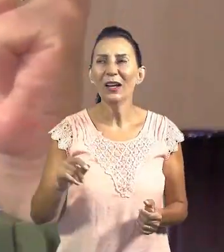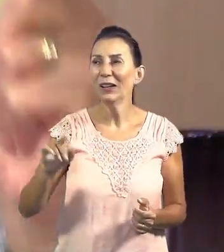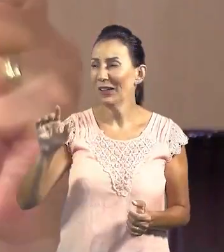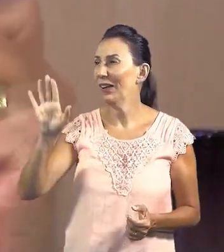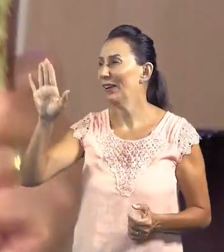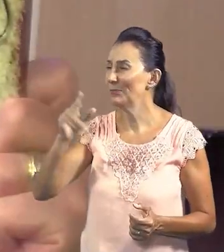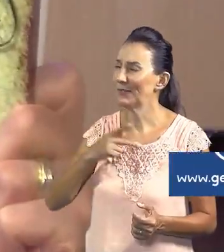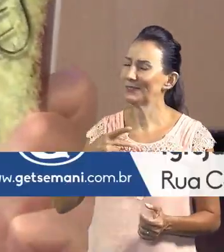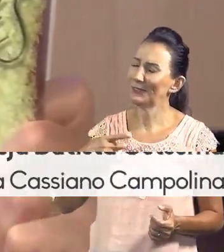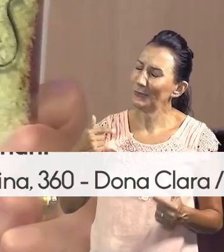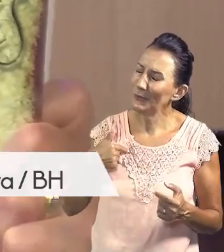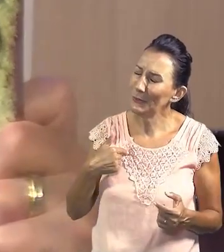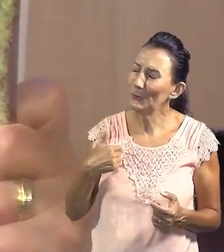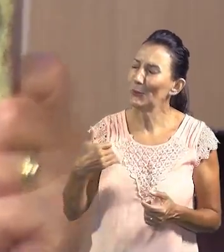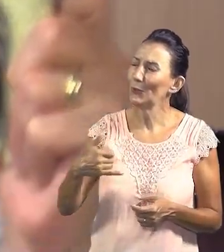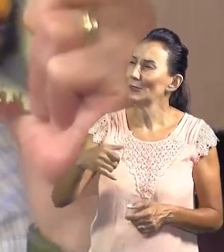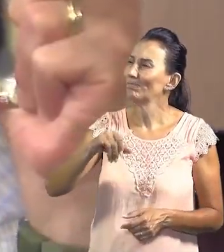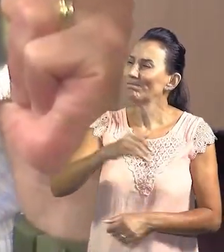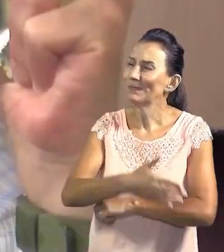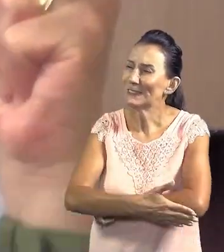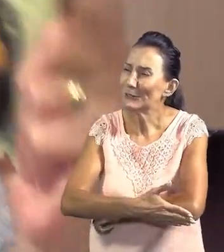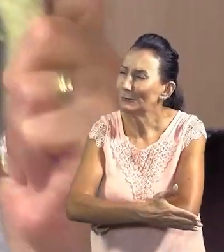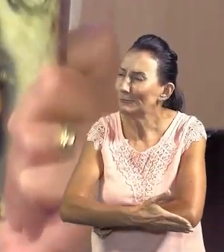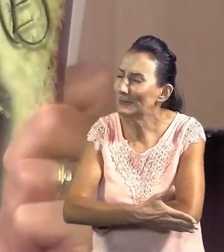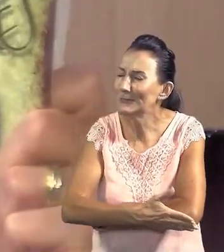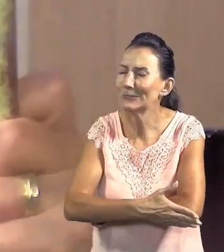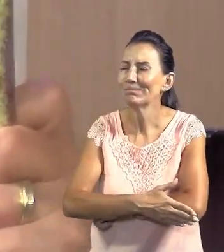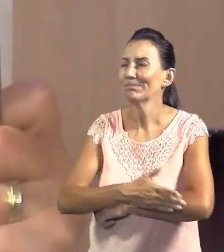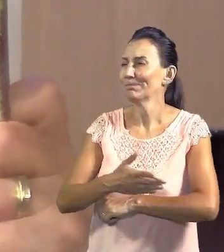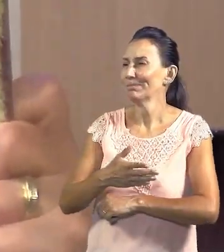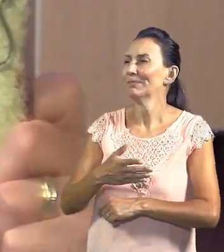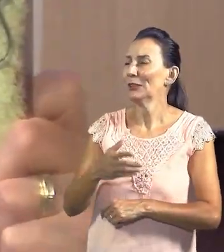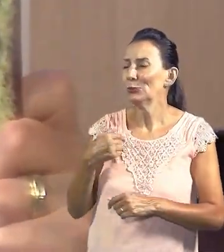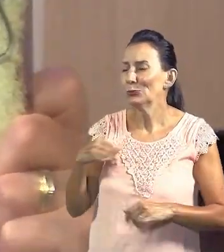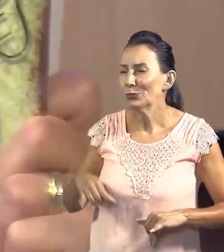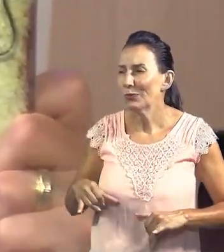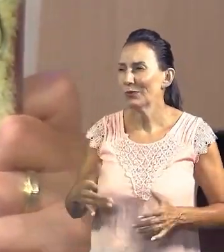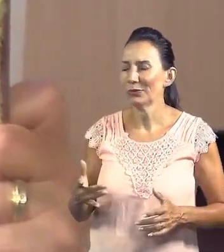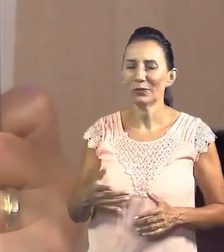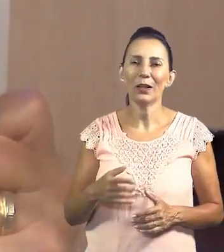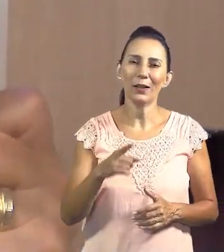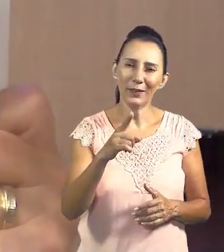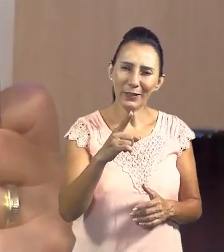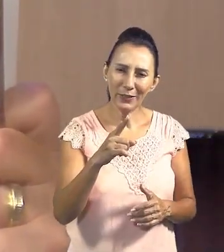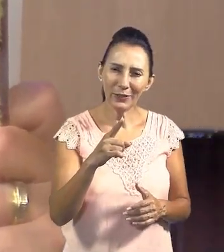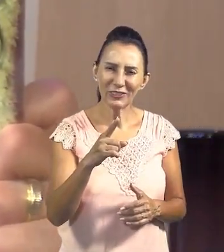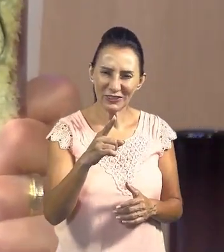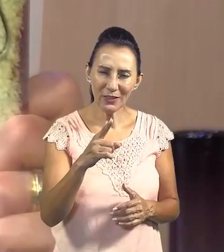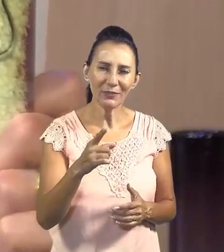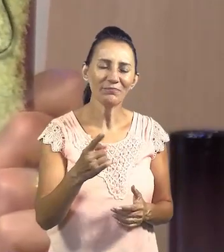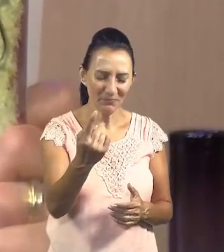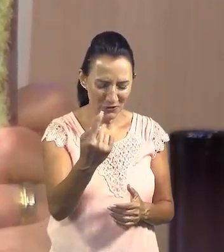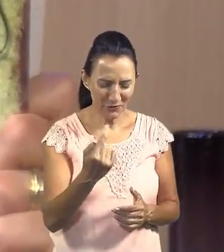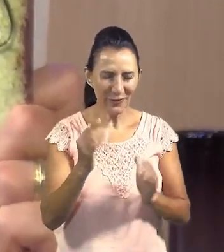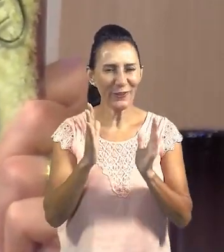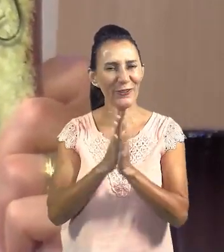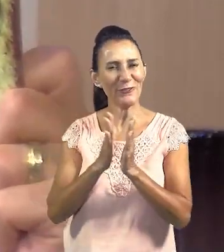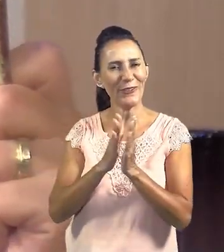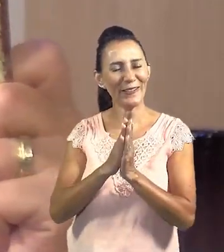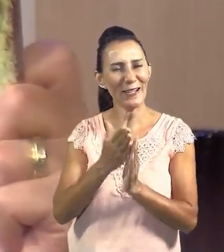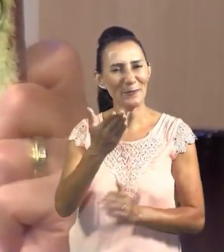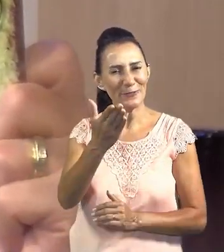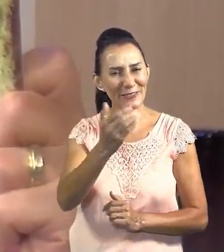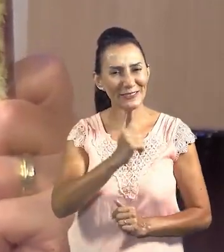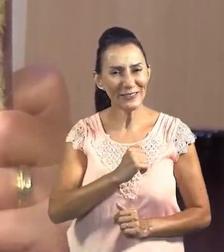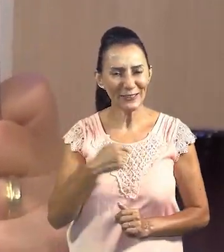ciúme doentio na minha vida. Eu sofro muito com isso. Aí eu vou orar por você. Eu vou clamar a Deus e